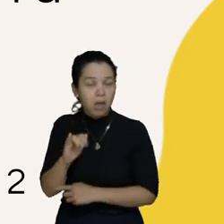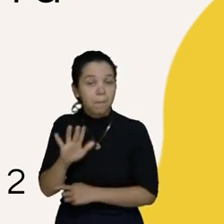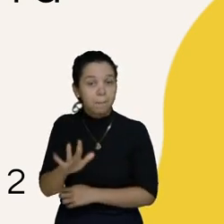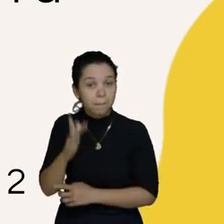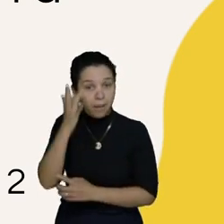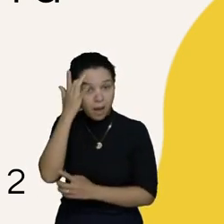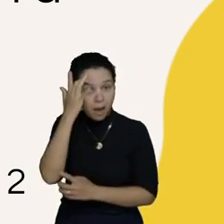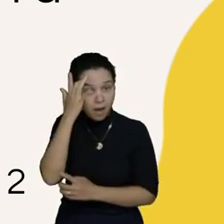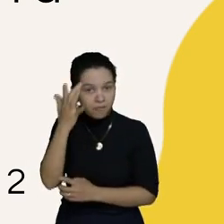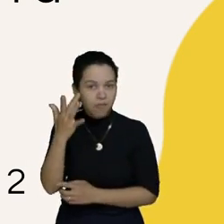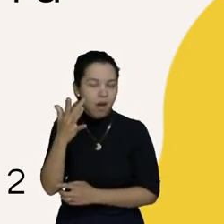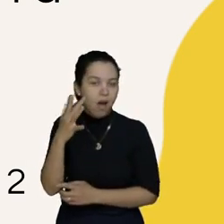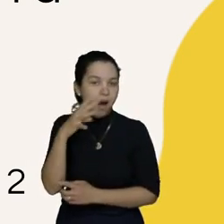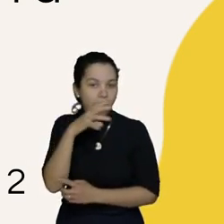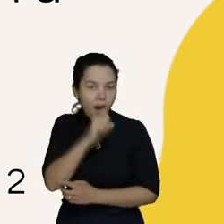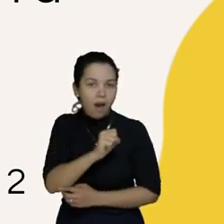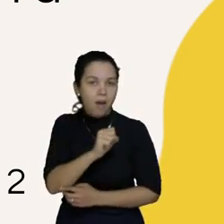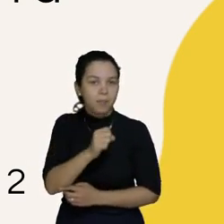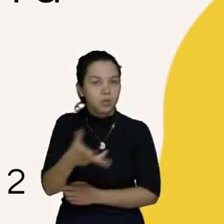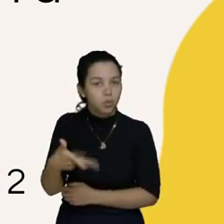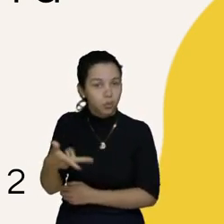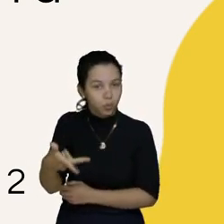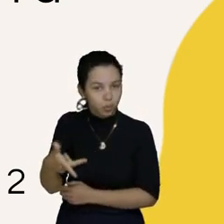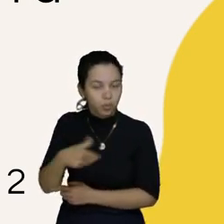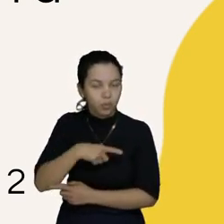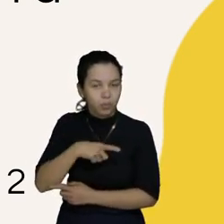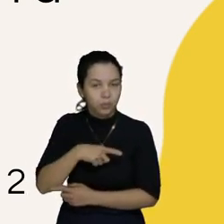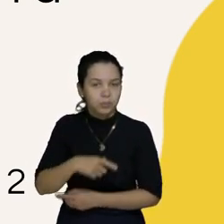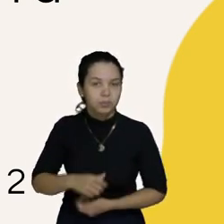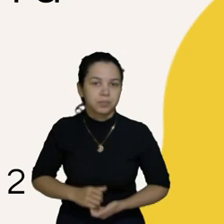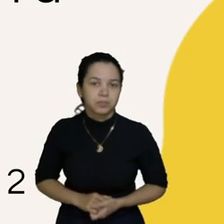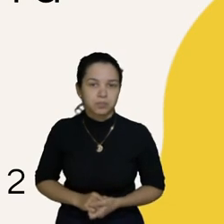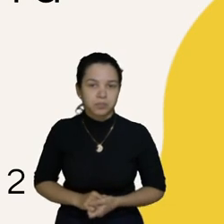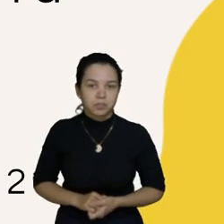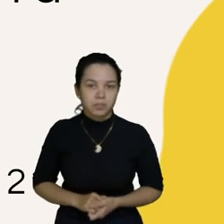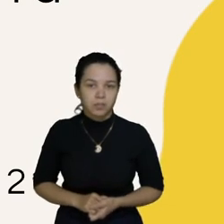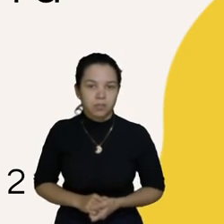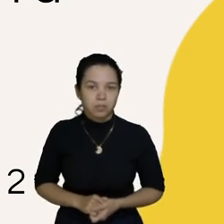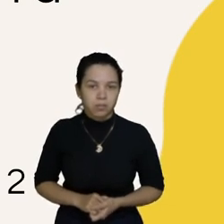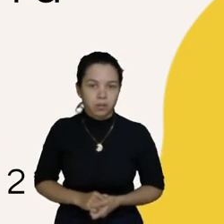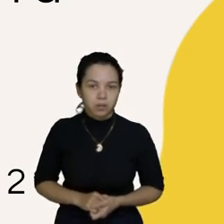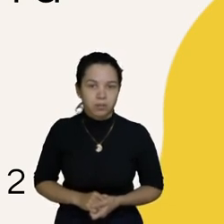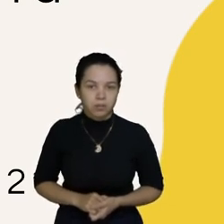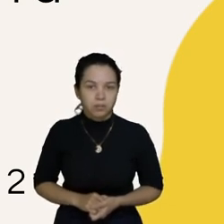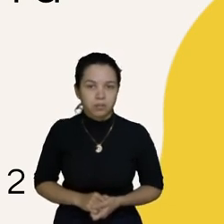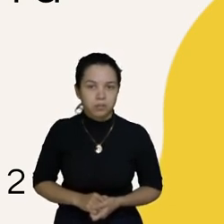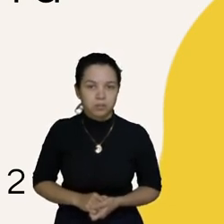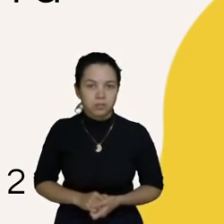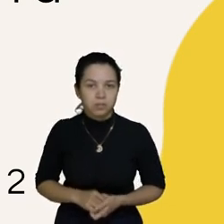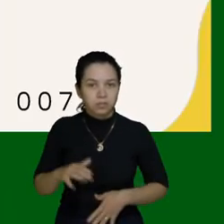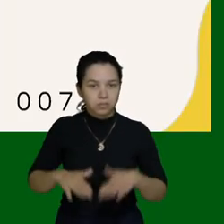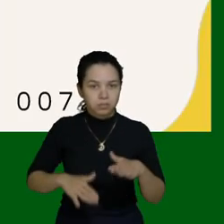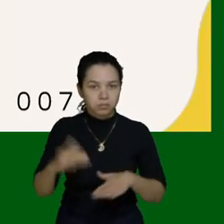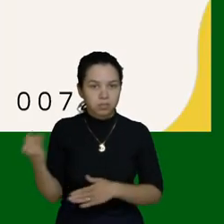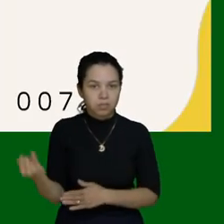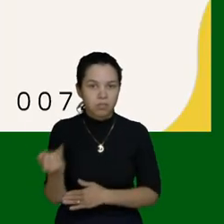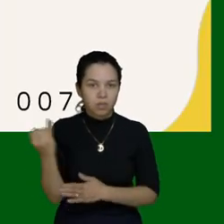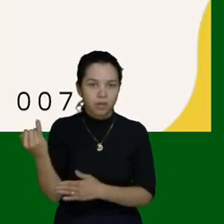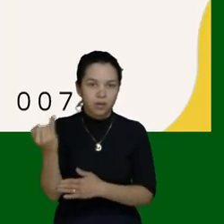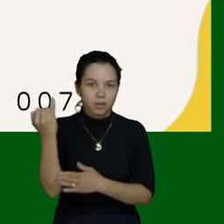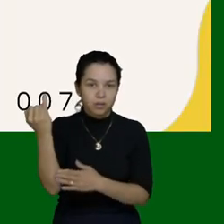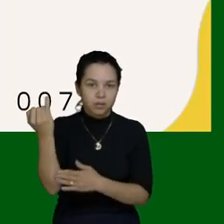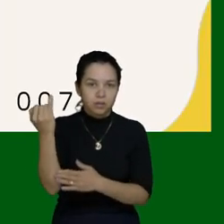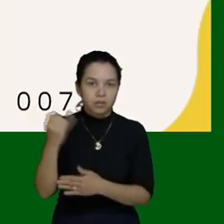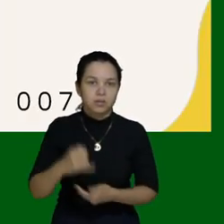difundida mais celeridade também vão ter nos encaminhamentos talvez é importante relembrar que os